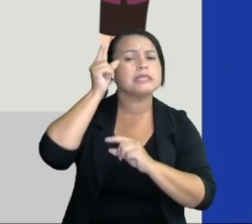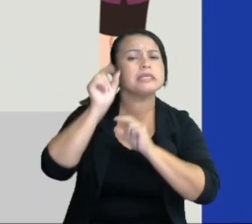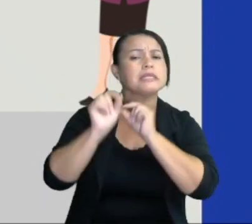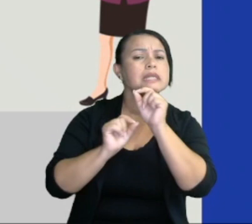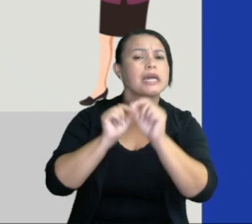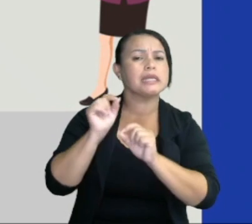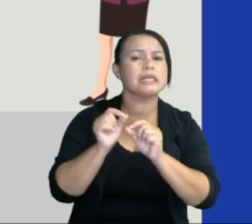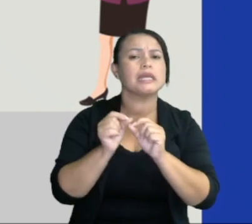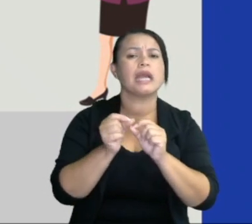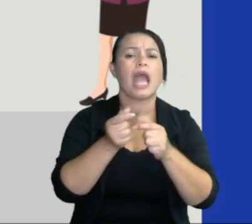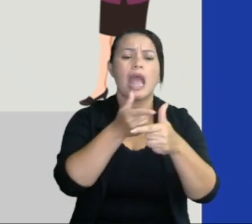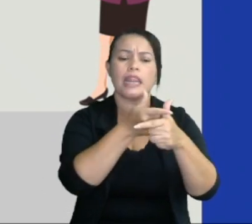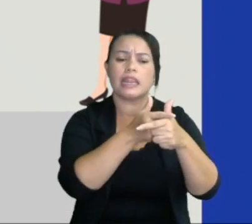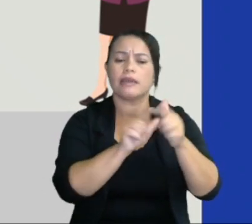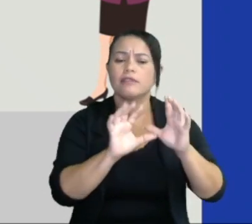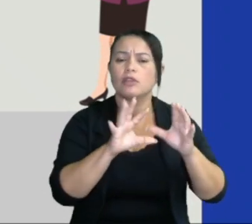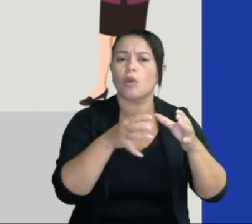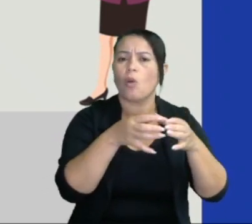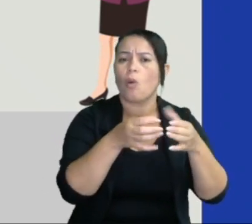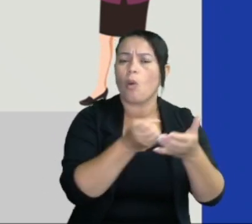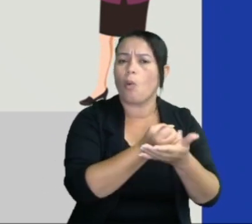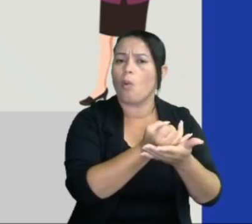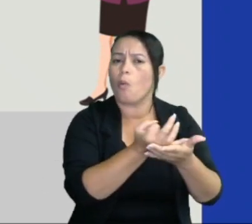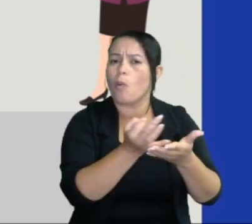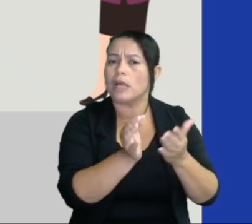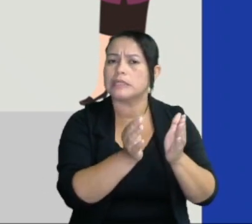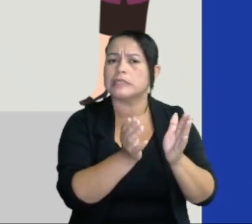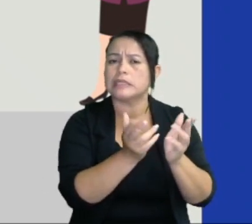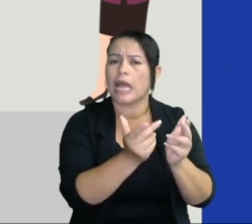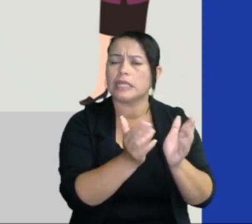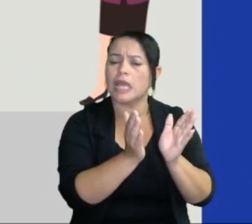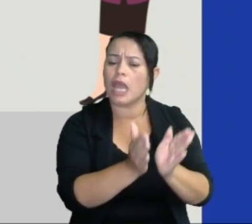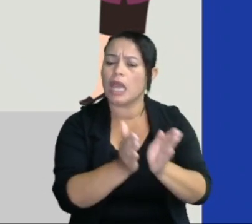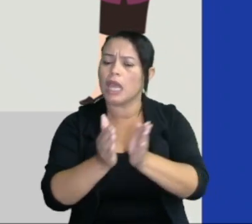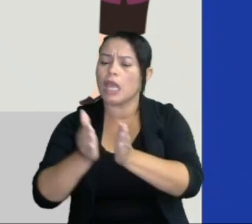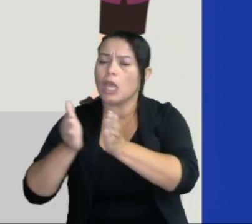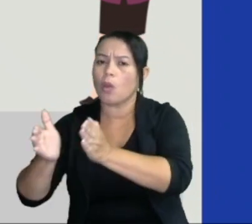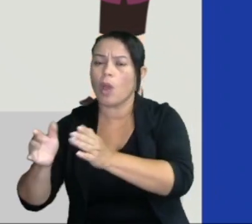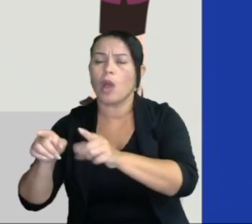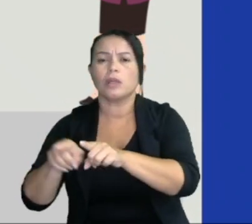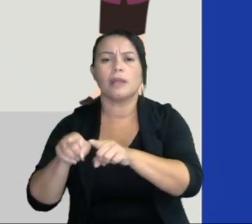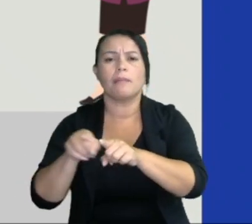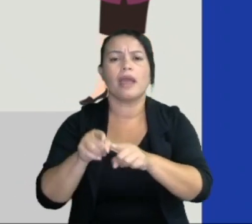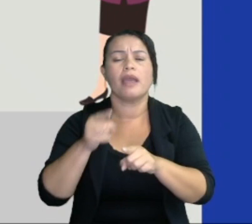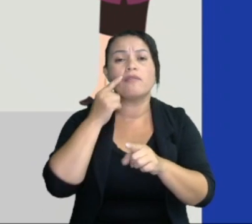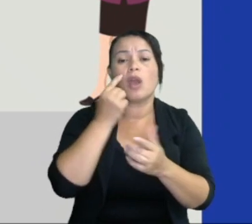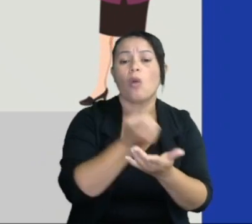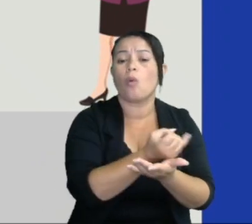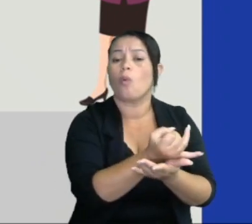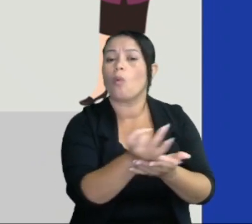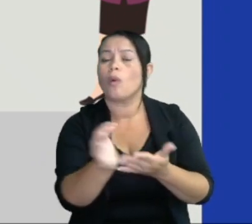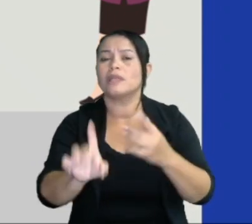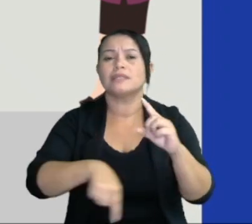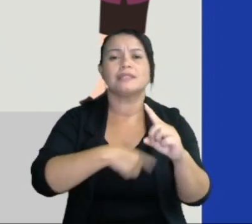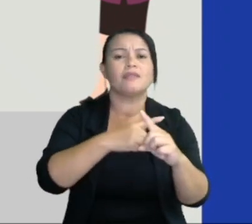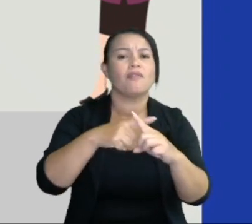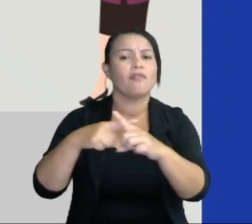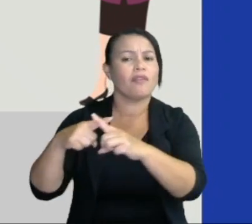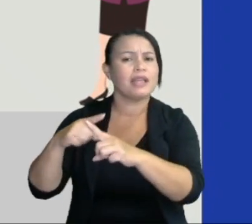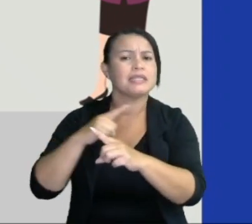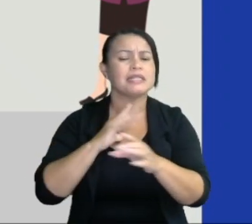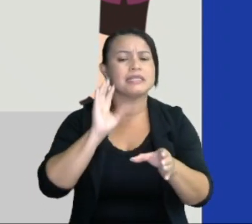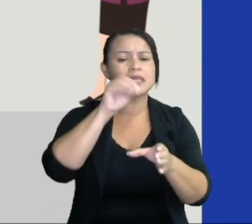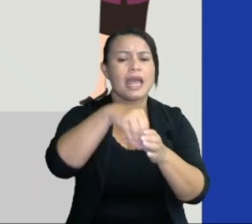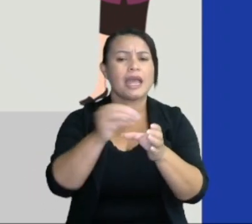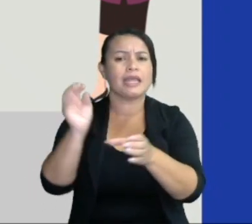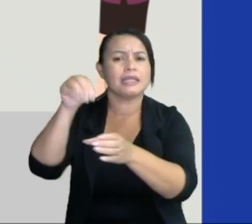de dividir uma quantidade em partes iguais ou determinar quantas vezes uma quantidade cabe